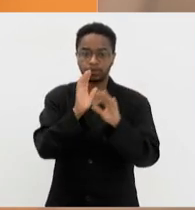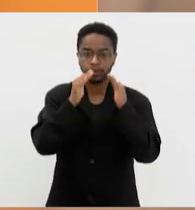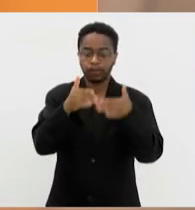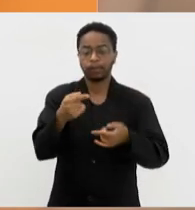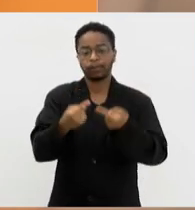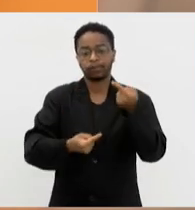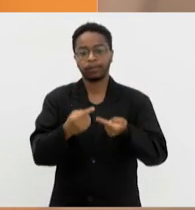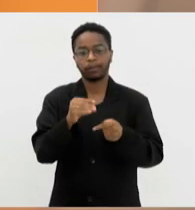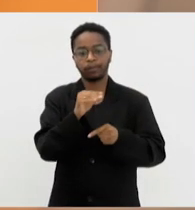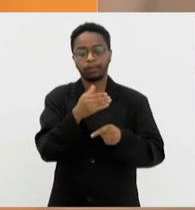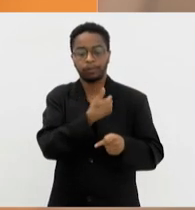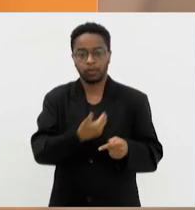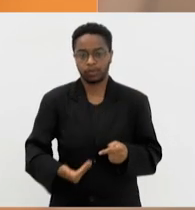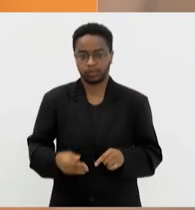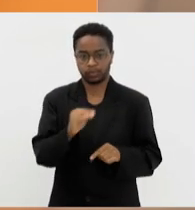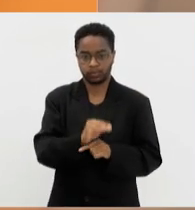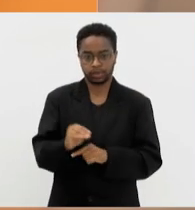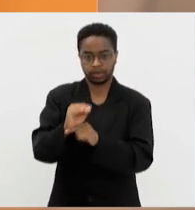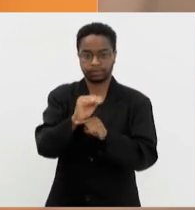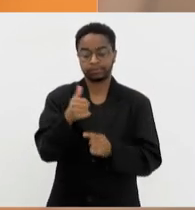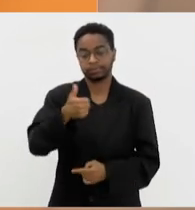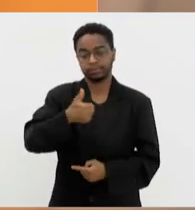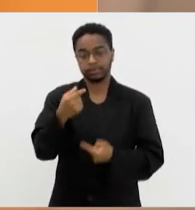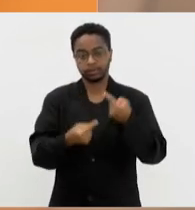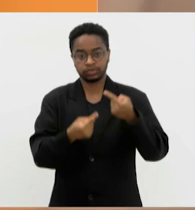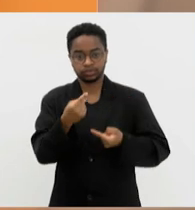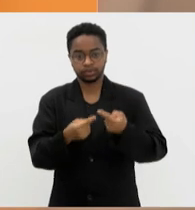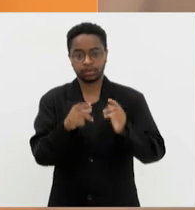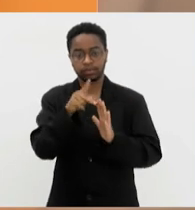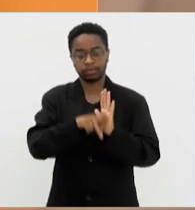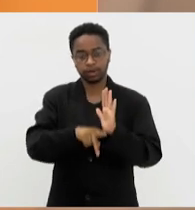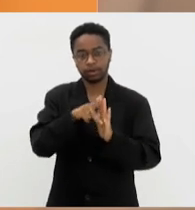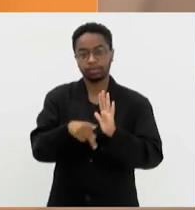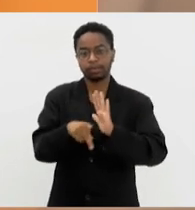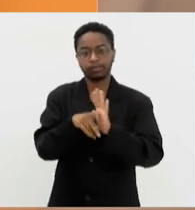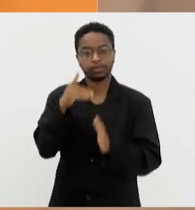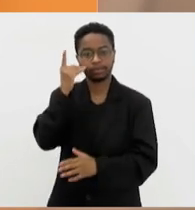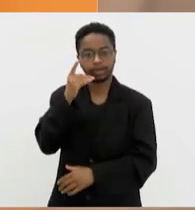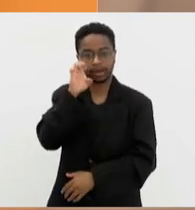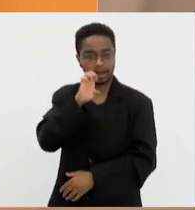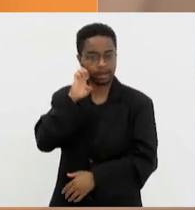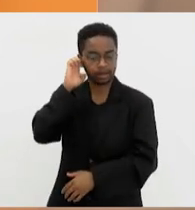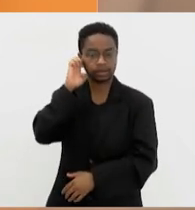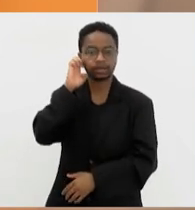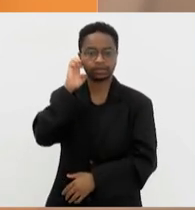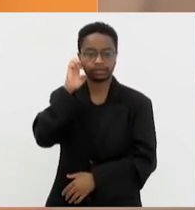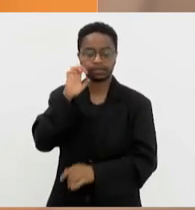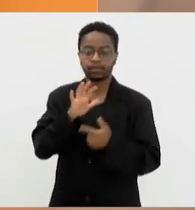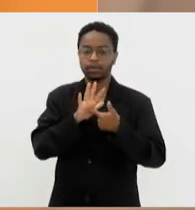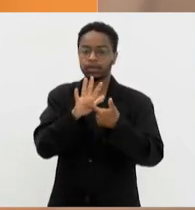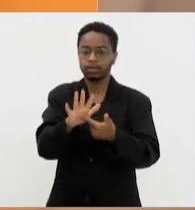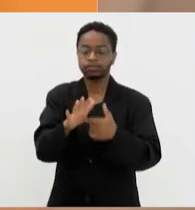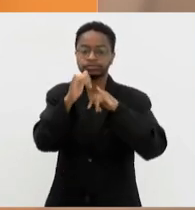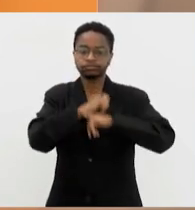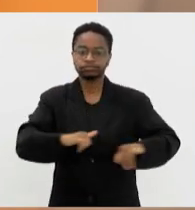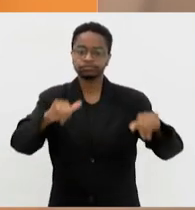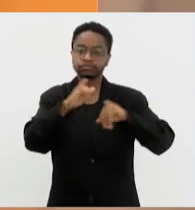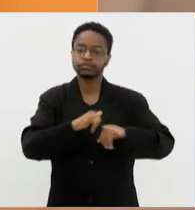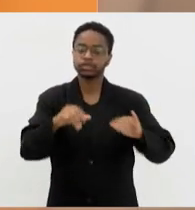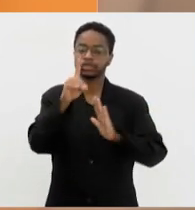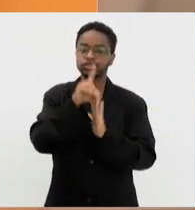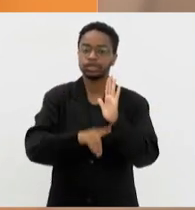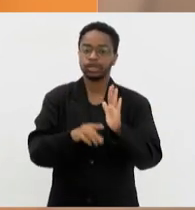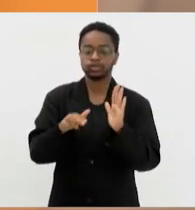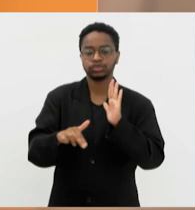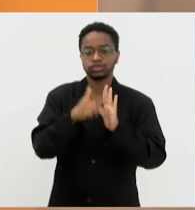Públicas do Cuidado. Em primeira discussão, projeto da deputada Élica Takimoto, que determina a divulgação do direito à